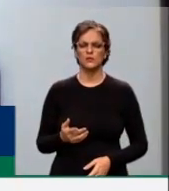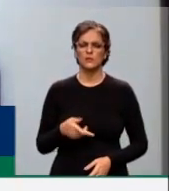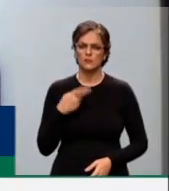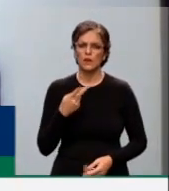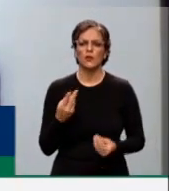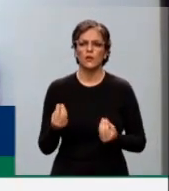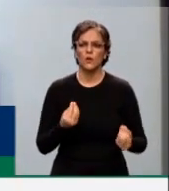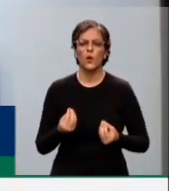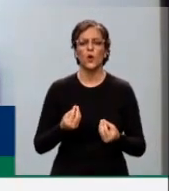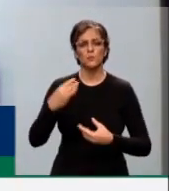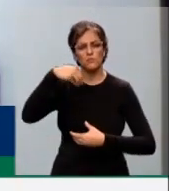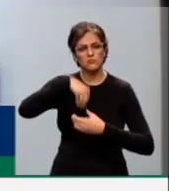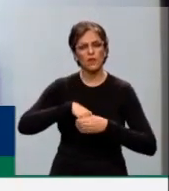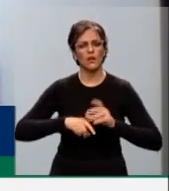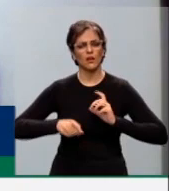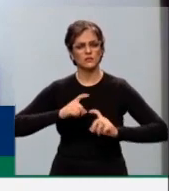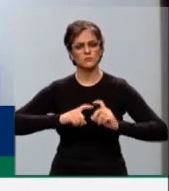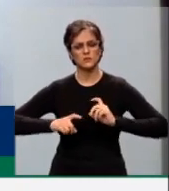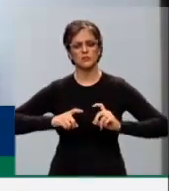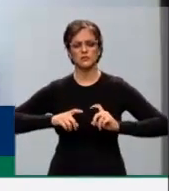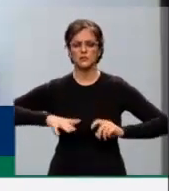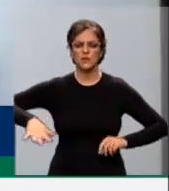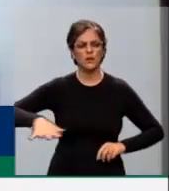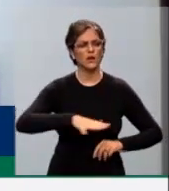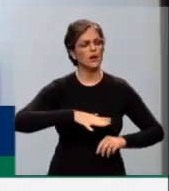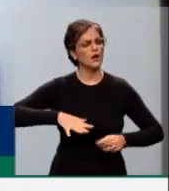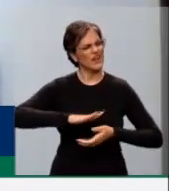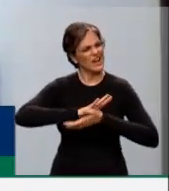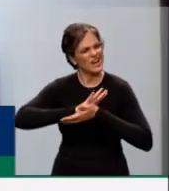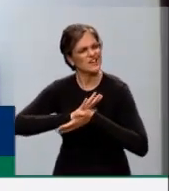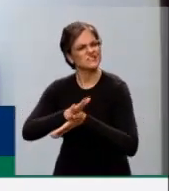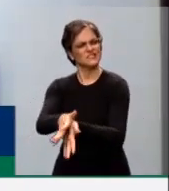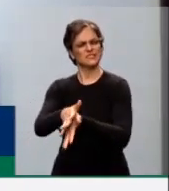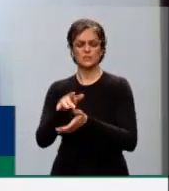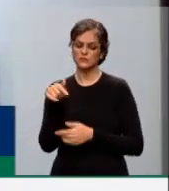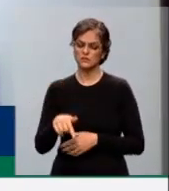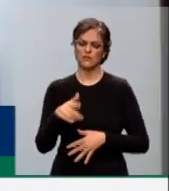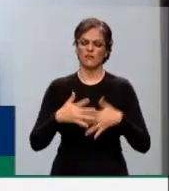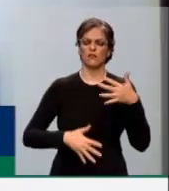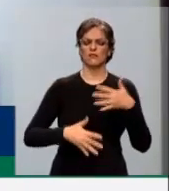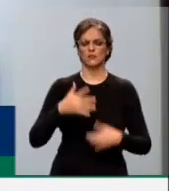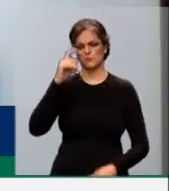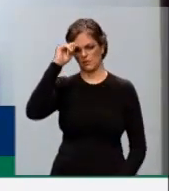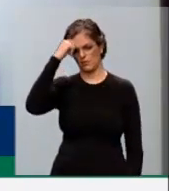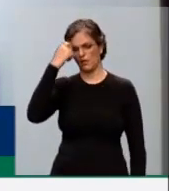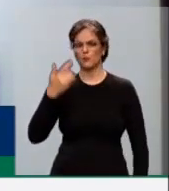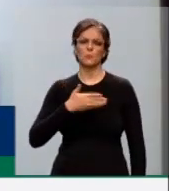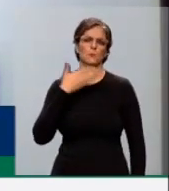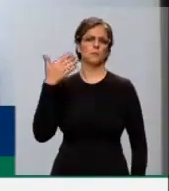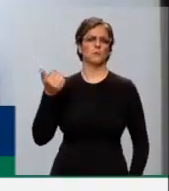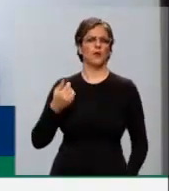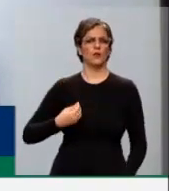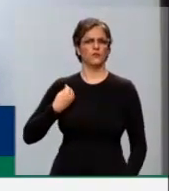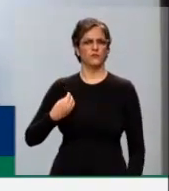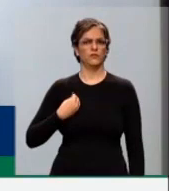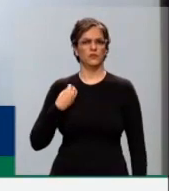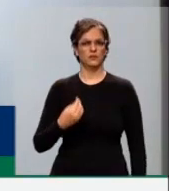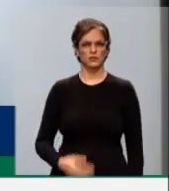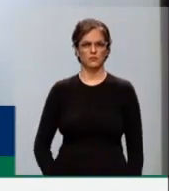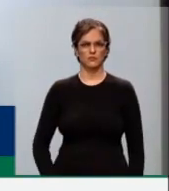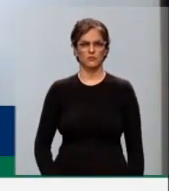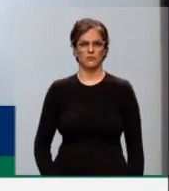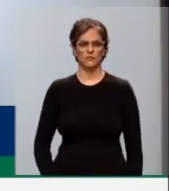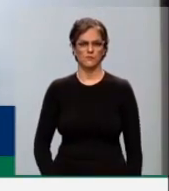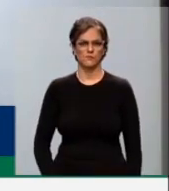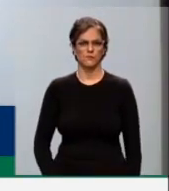racismo institucional ele vem historicamente impedindo que as pessoas negras tenham melhores condições de vida. E nesse